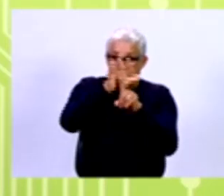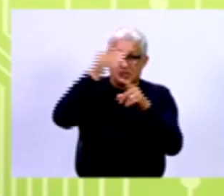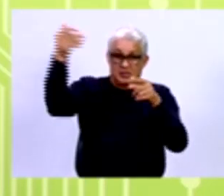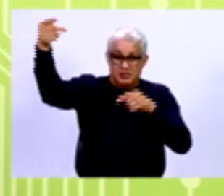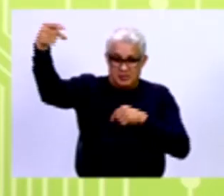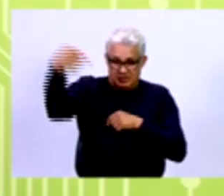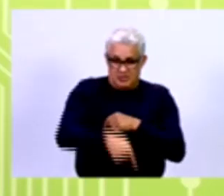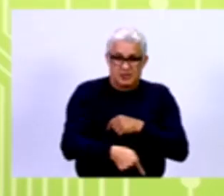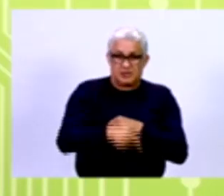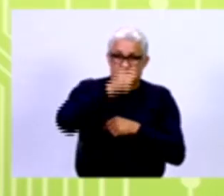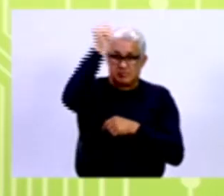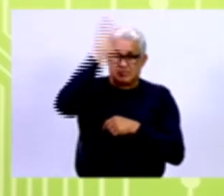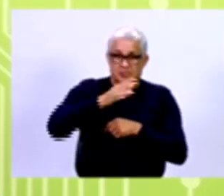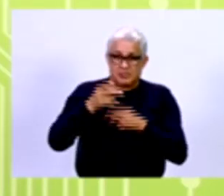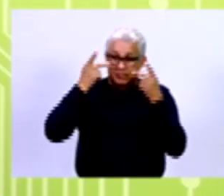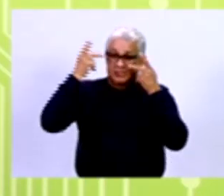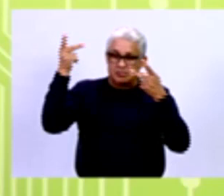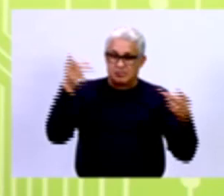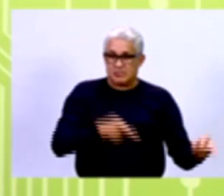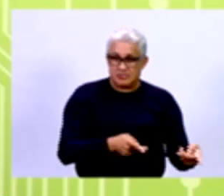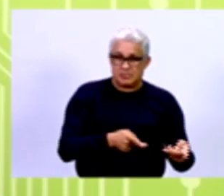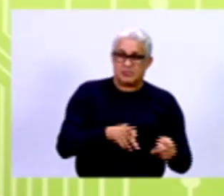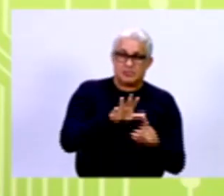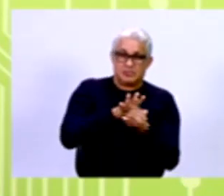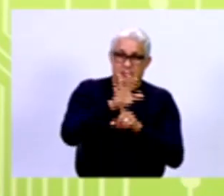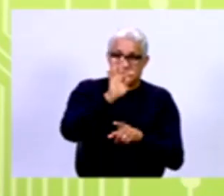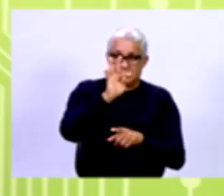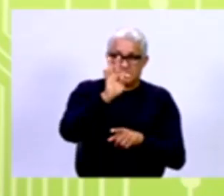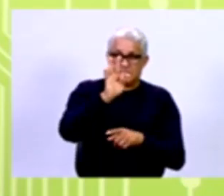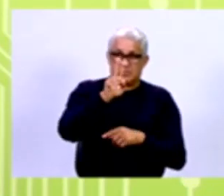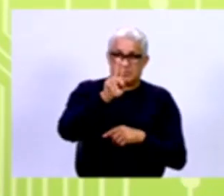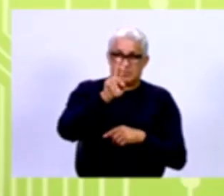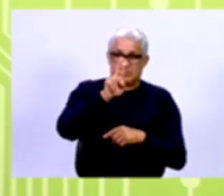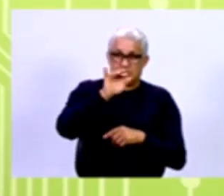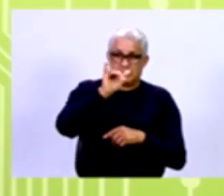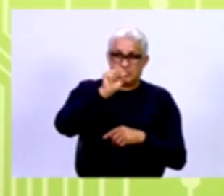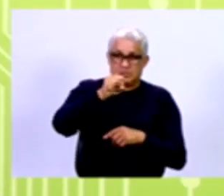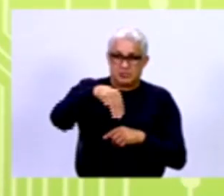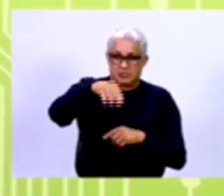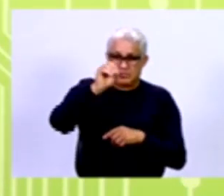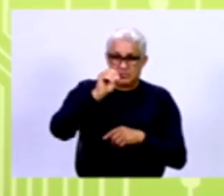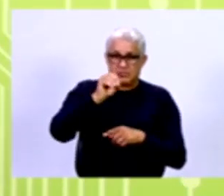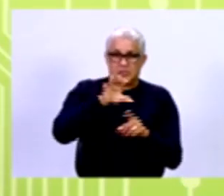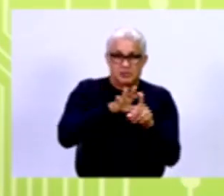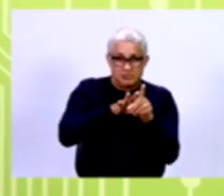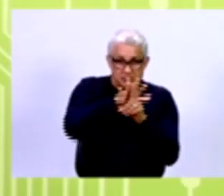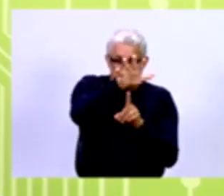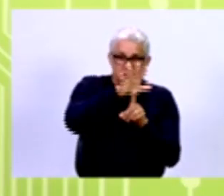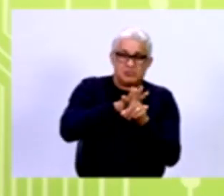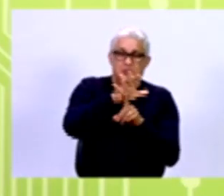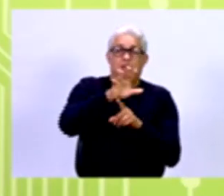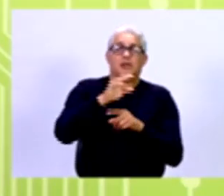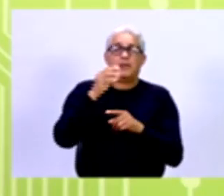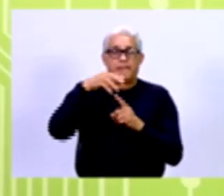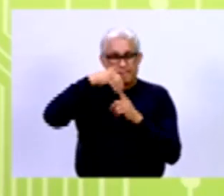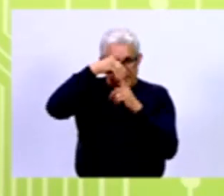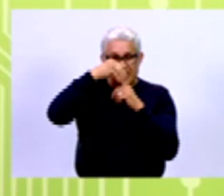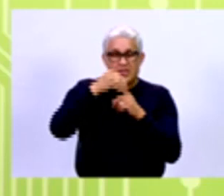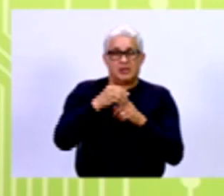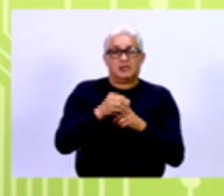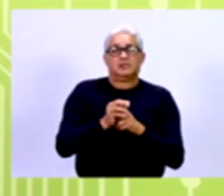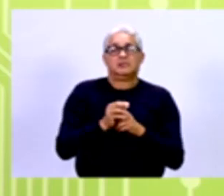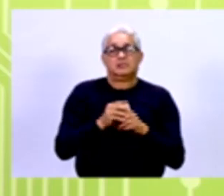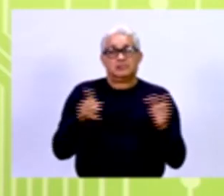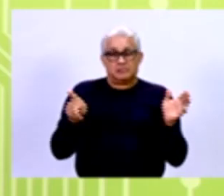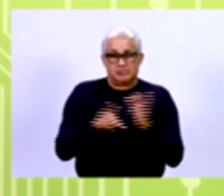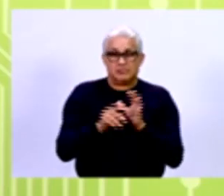o turismo é também um mecanismo importante. Muitos países têm isso como principal fator de acesso à moeda